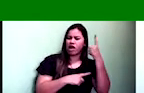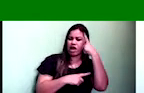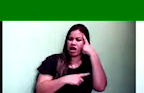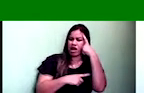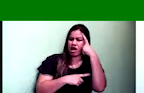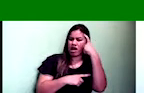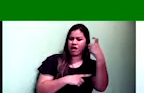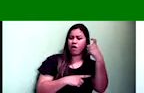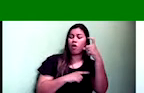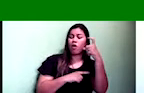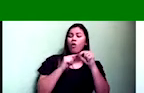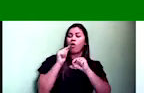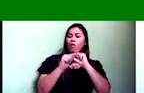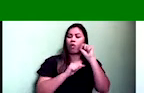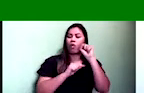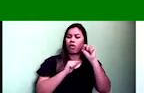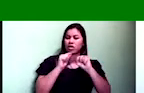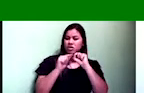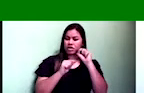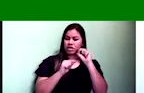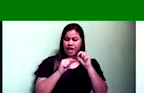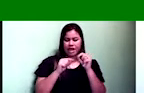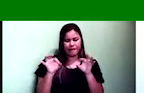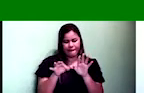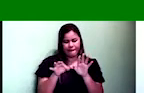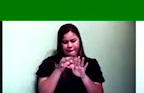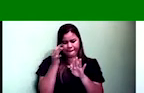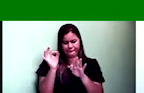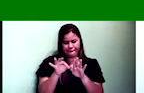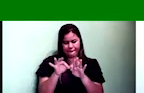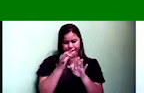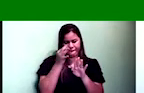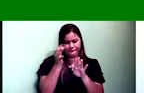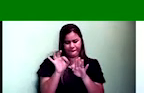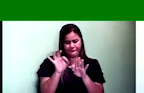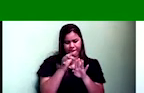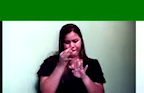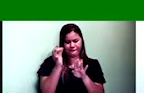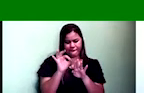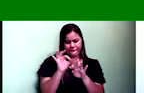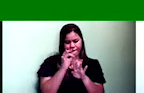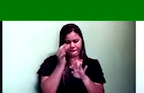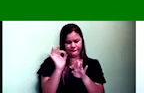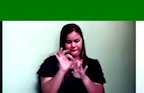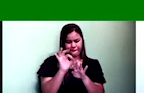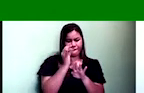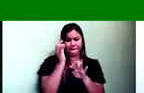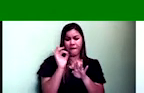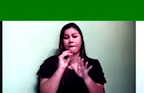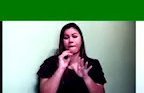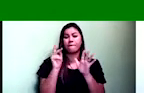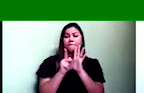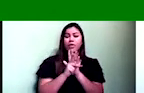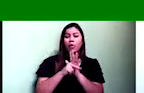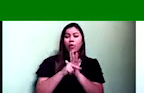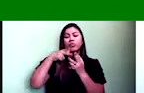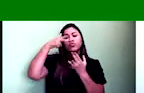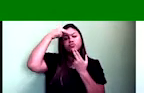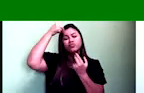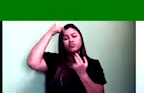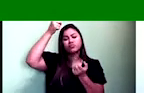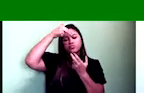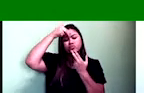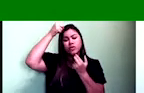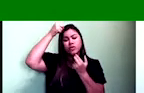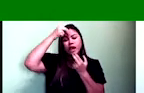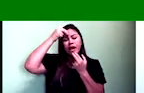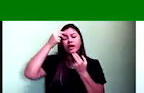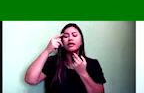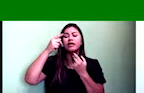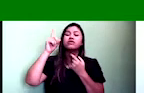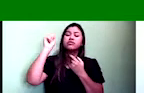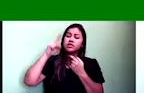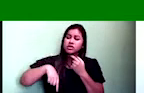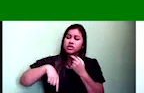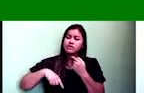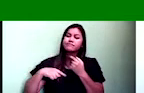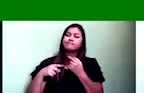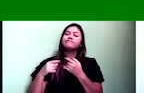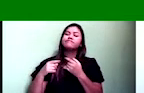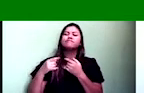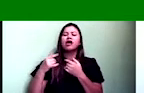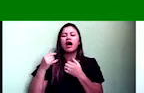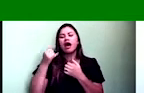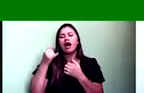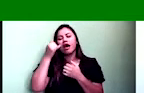de forma uma bainha anatômica de um intestino de carneiro e obteve, assim, um preservativo. A